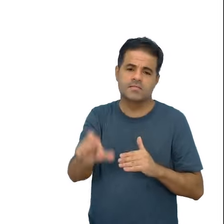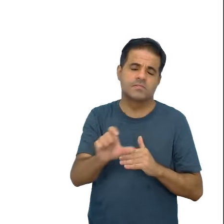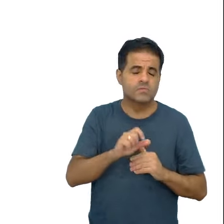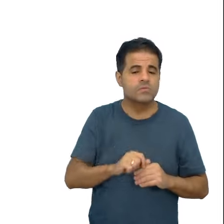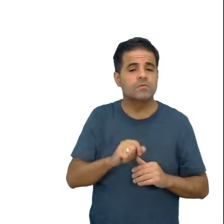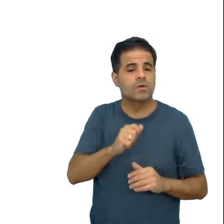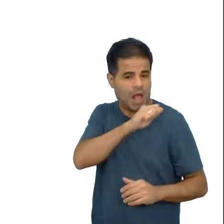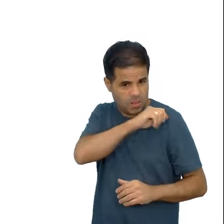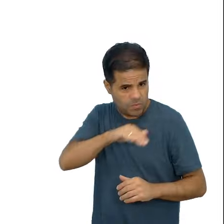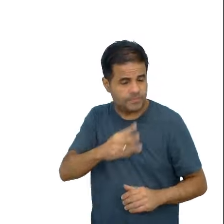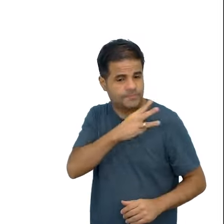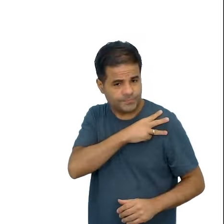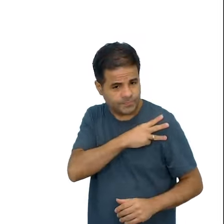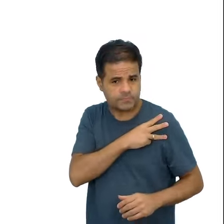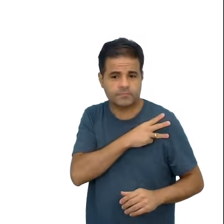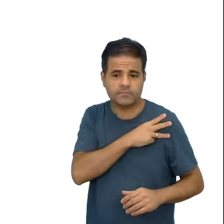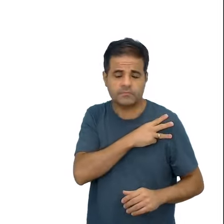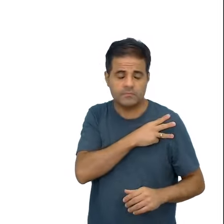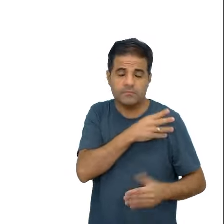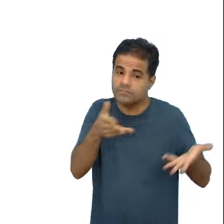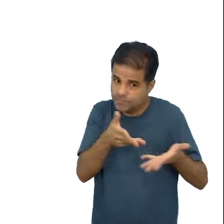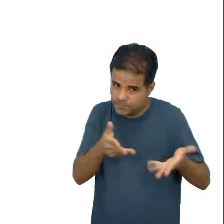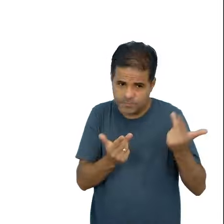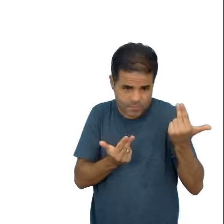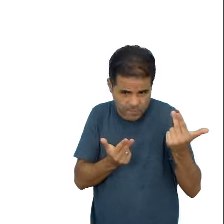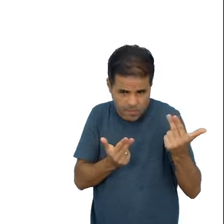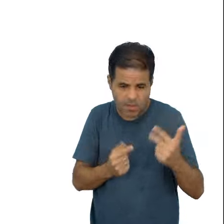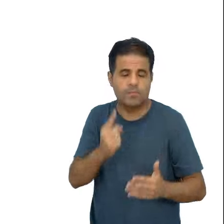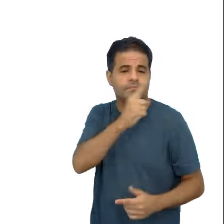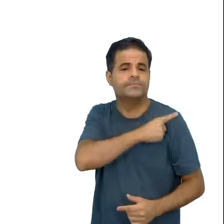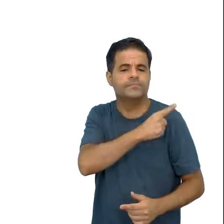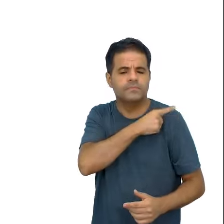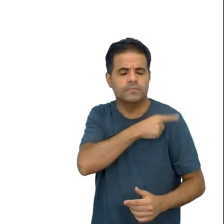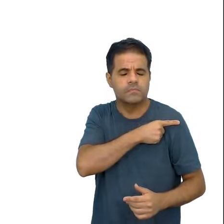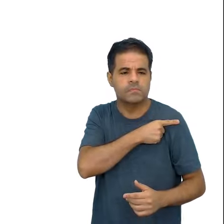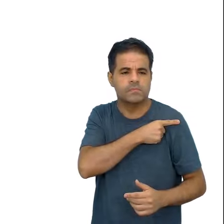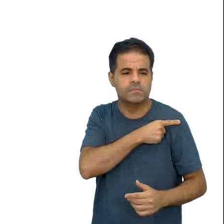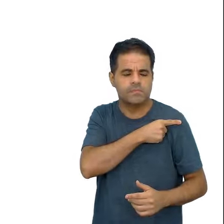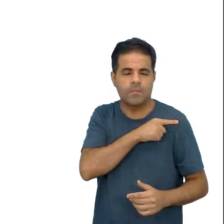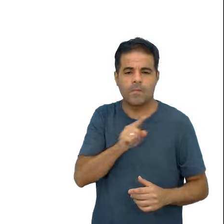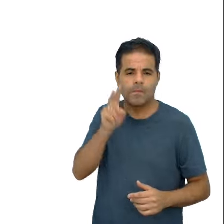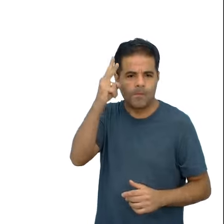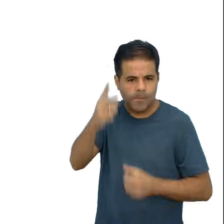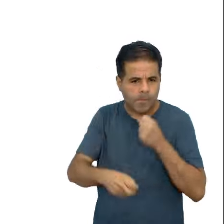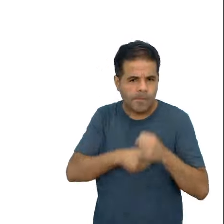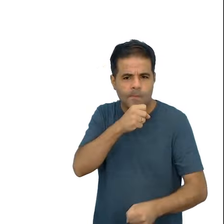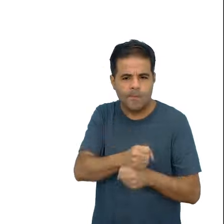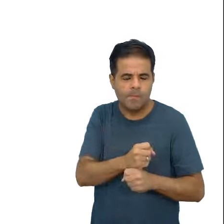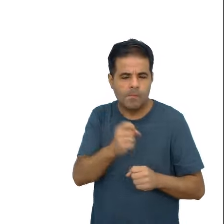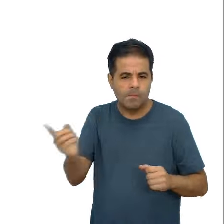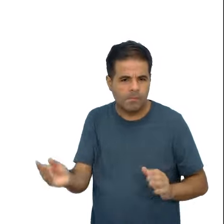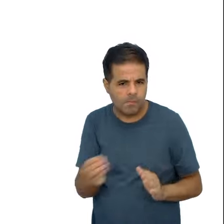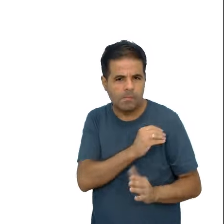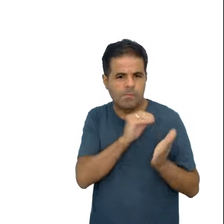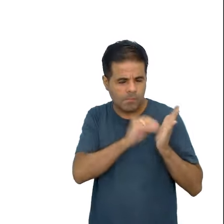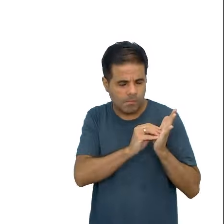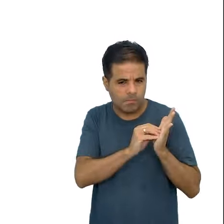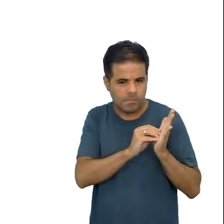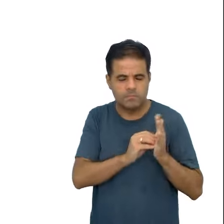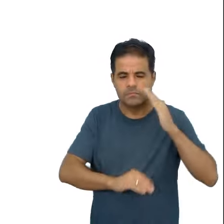da 3ª série do ensino médio hoje, ou mesmo meu aluno da 1ª série, ele ficou 2 anos no ensino